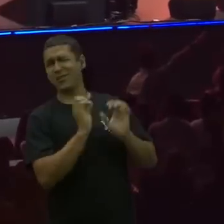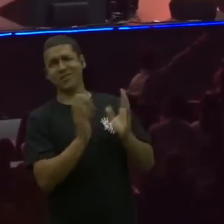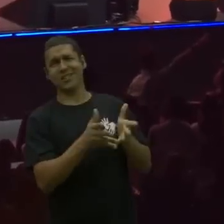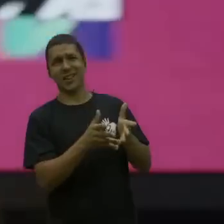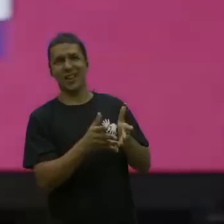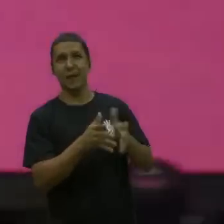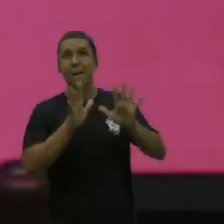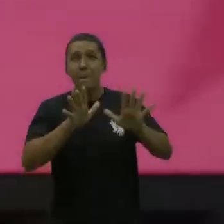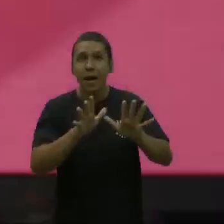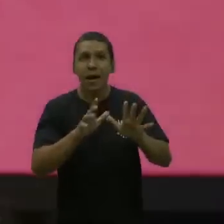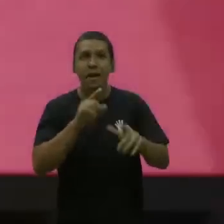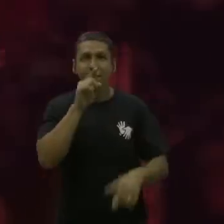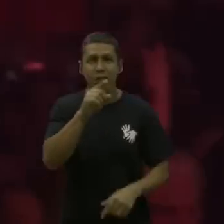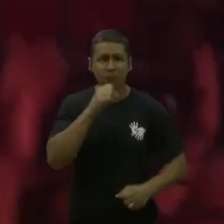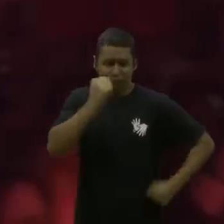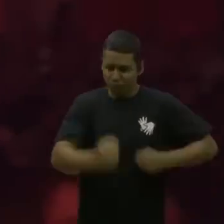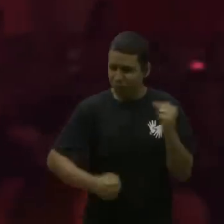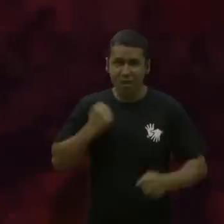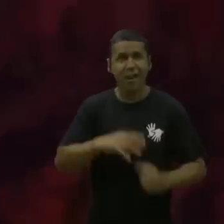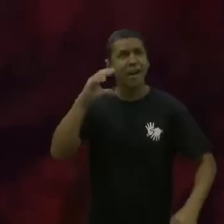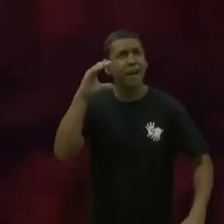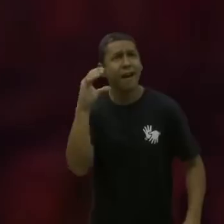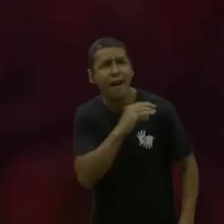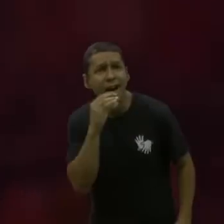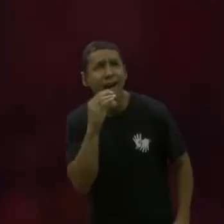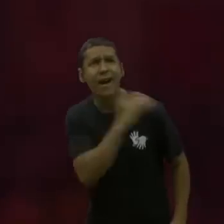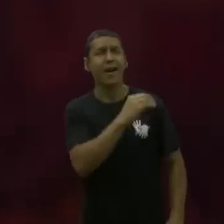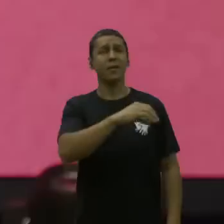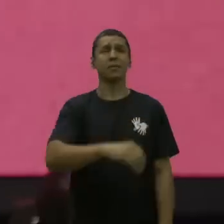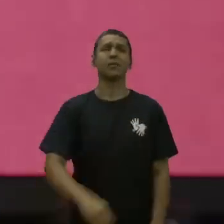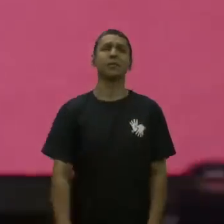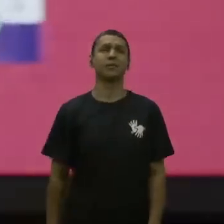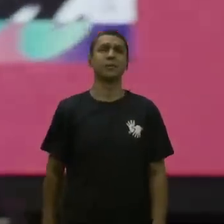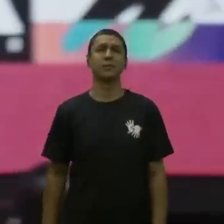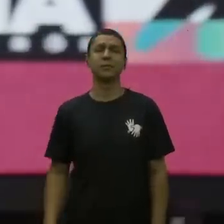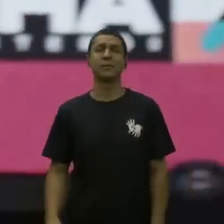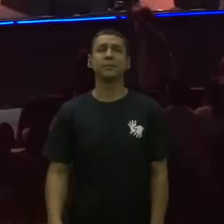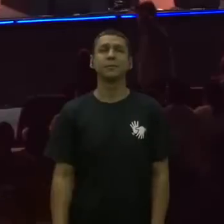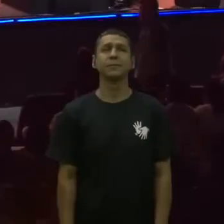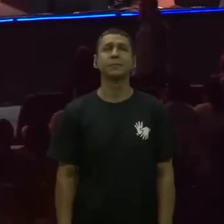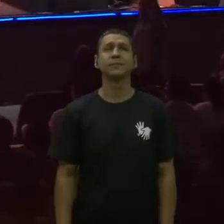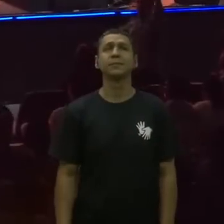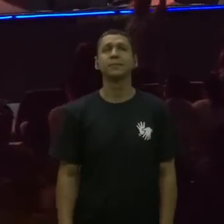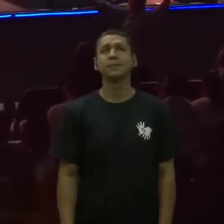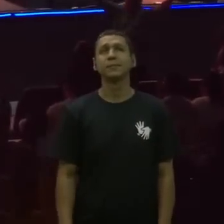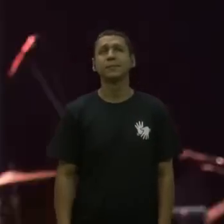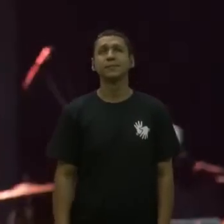mais veloz, mais veloz, mais veloz.